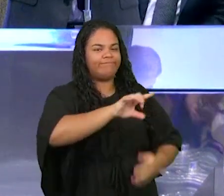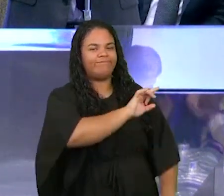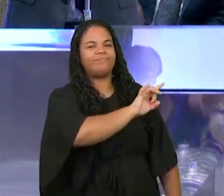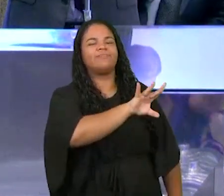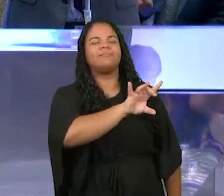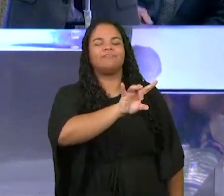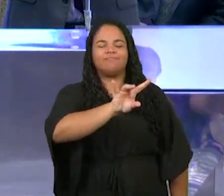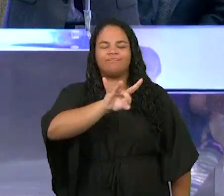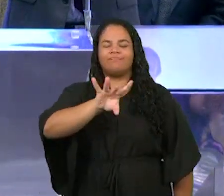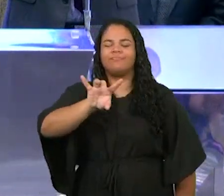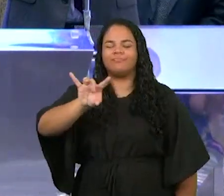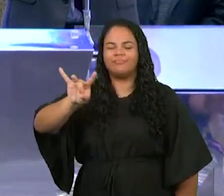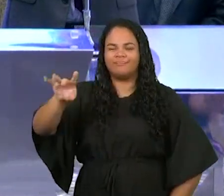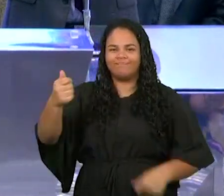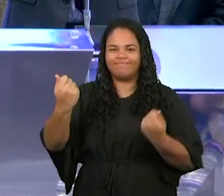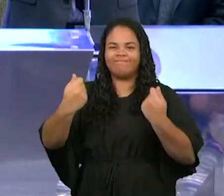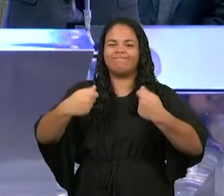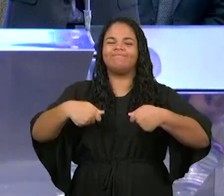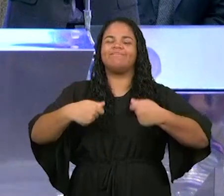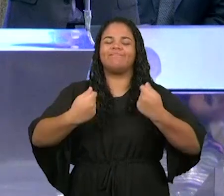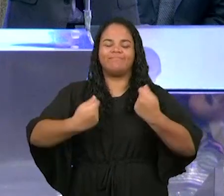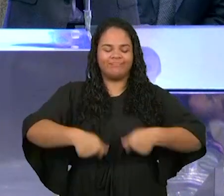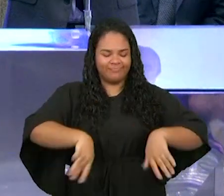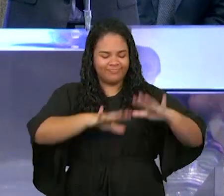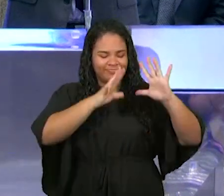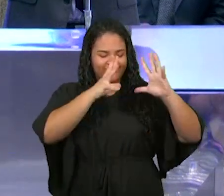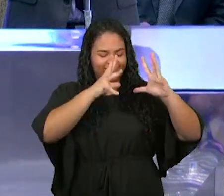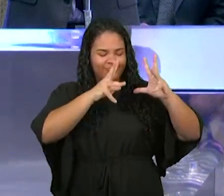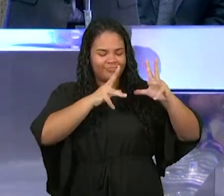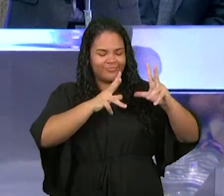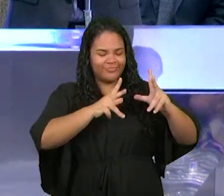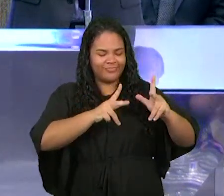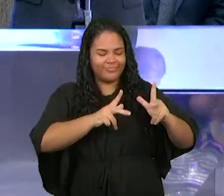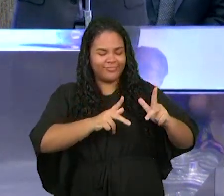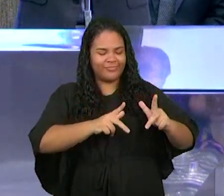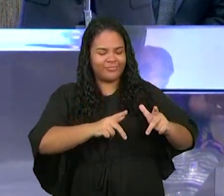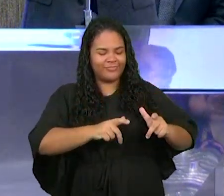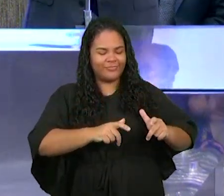lavados com roupas que não louvas são.